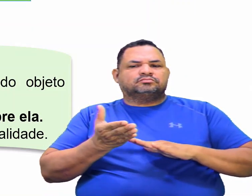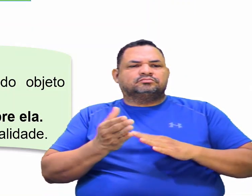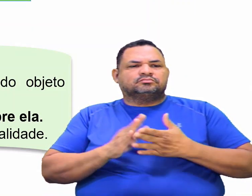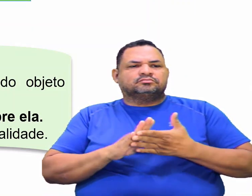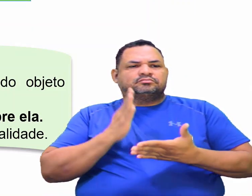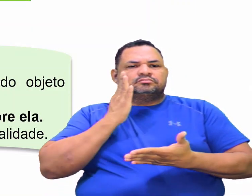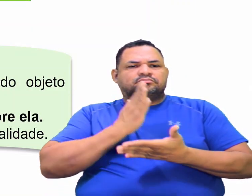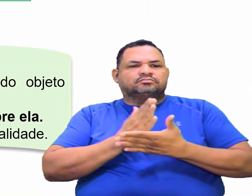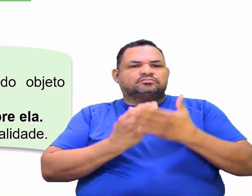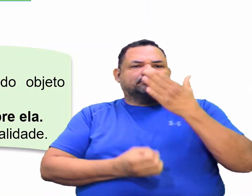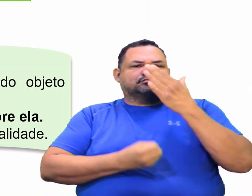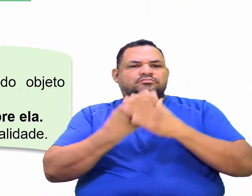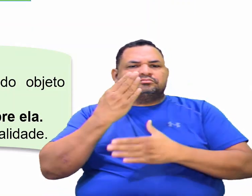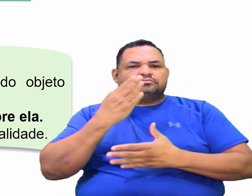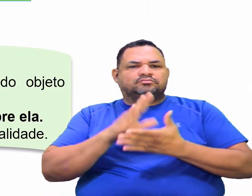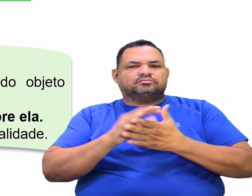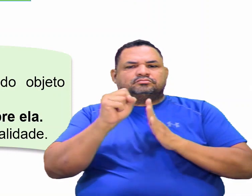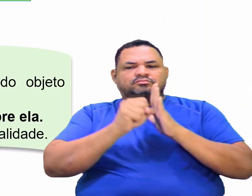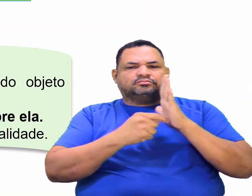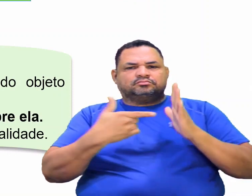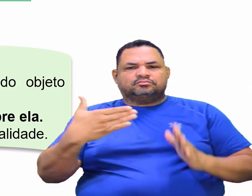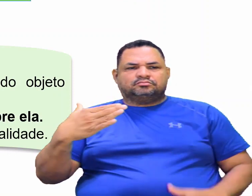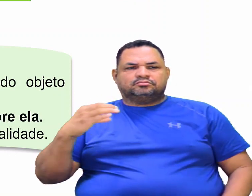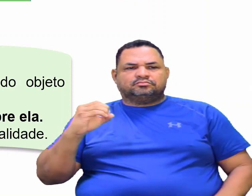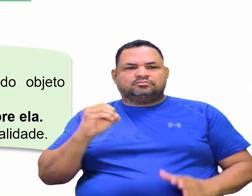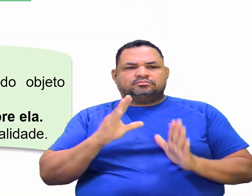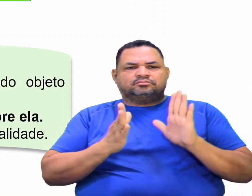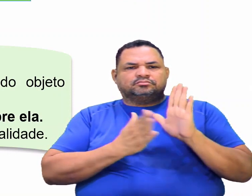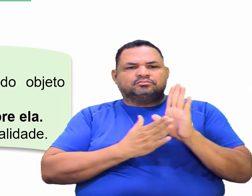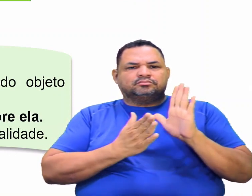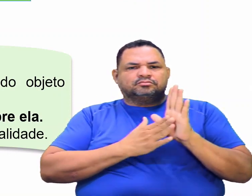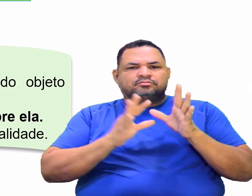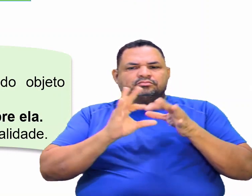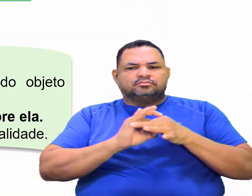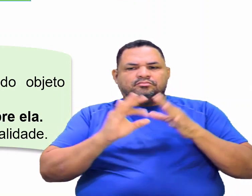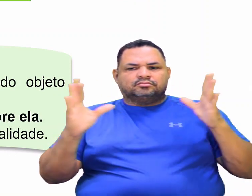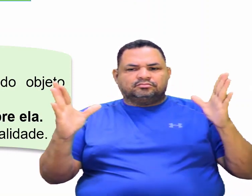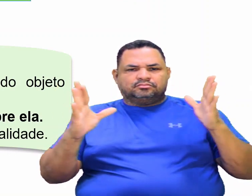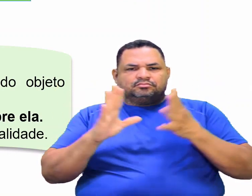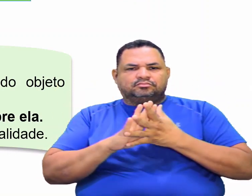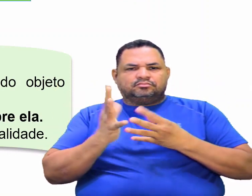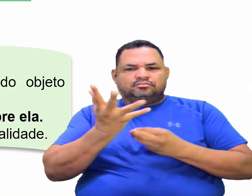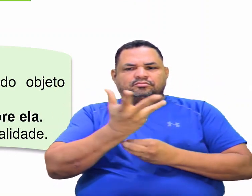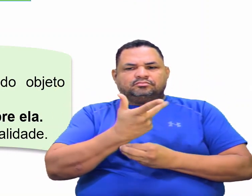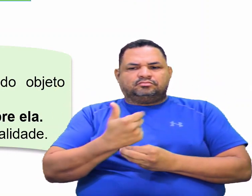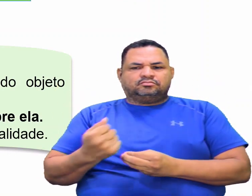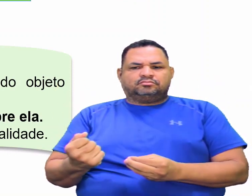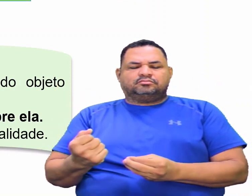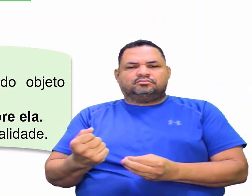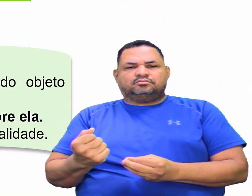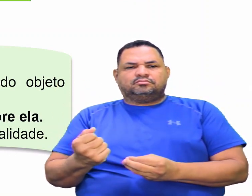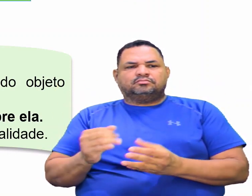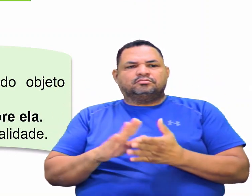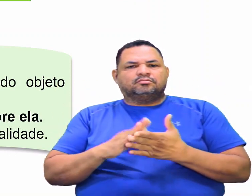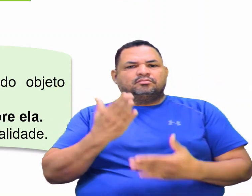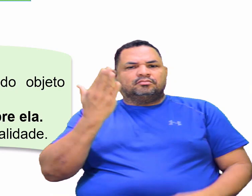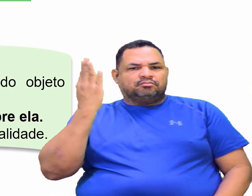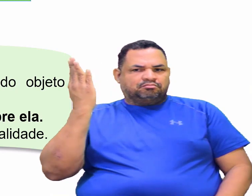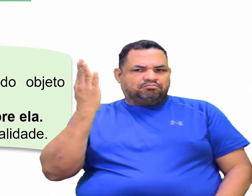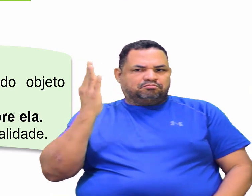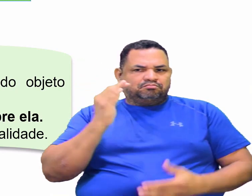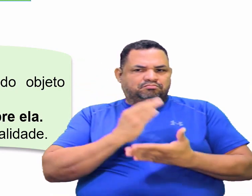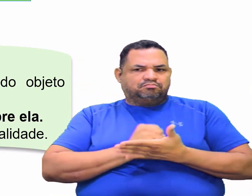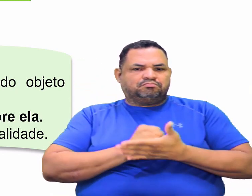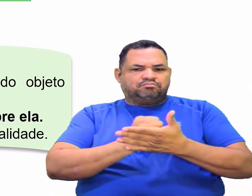segunda metade do século XX a contemporânea propõe Liberdade artística Então tá aqui a